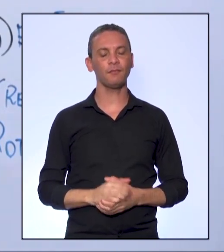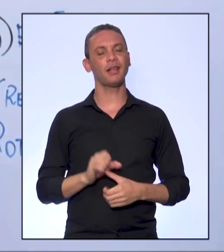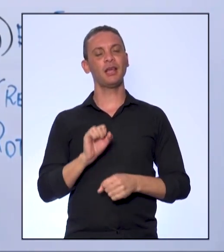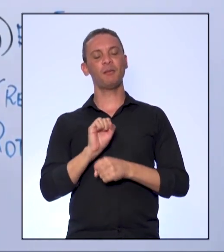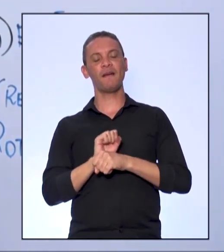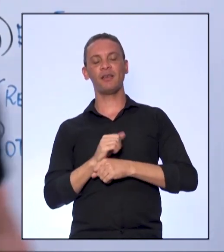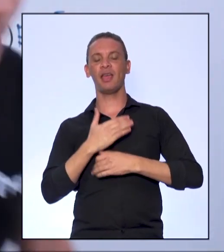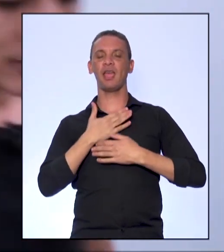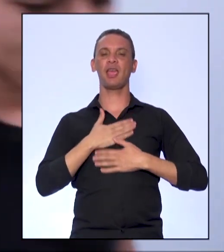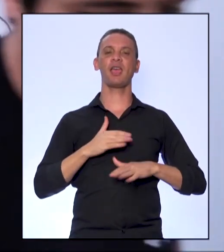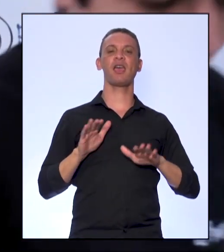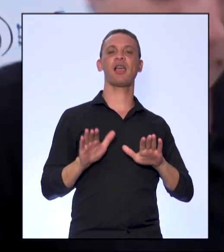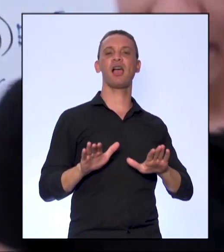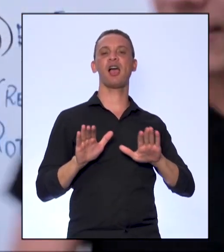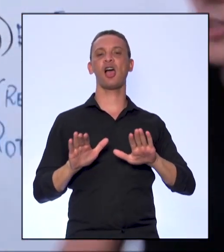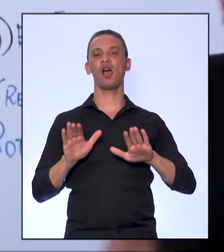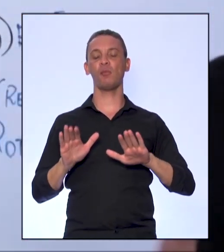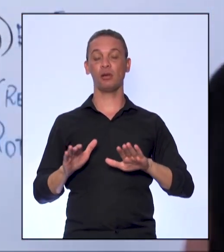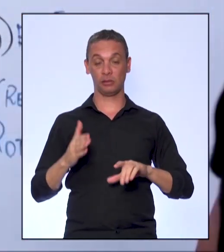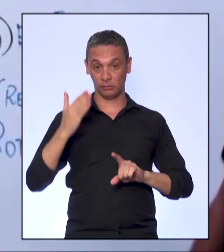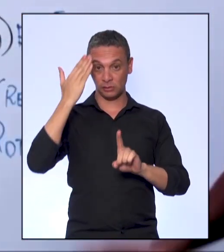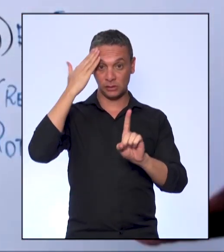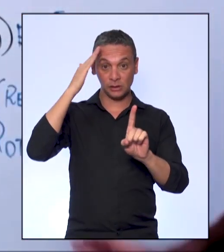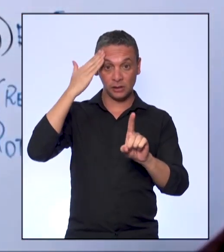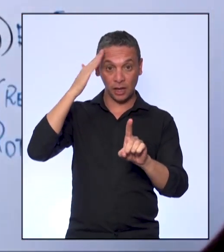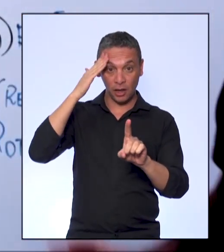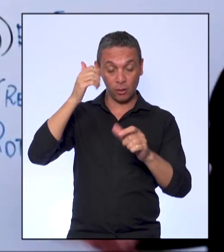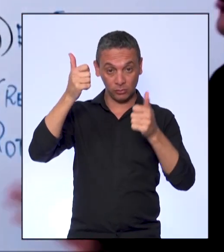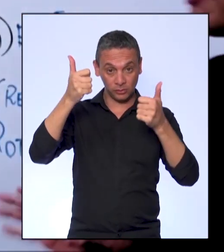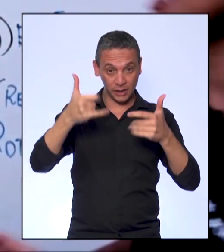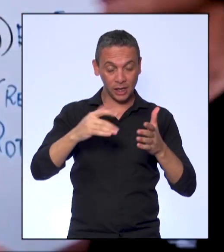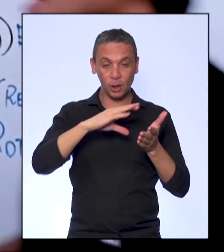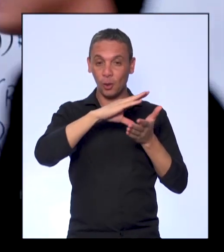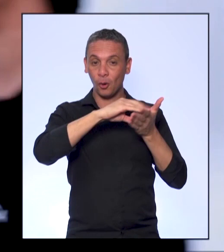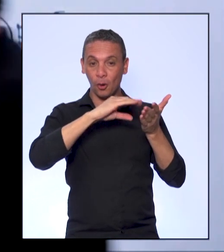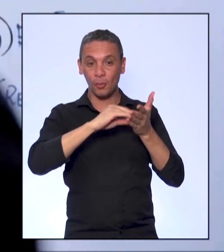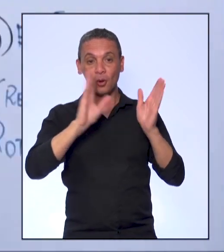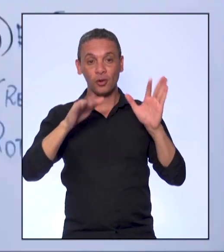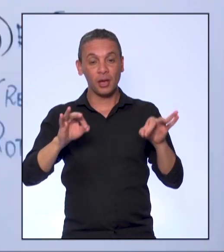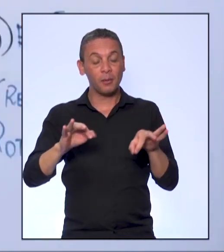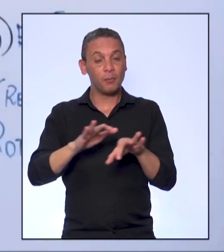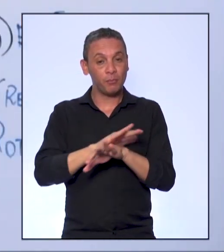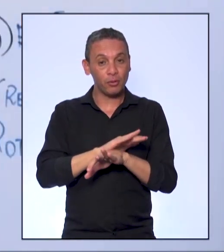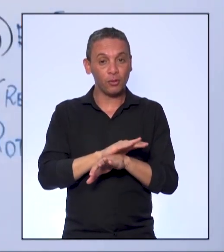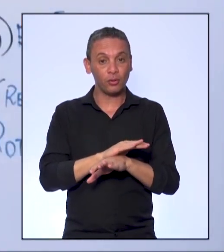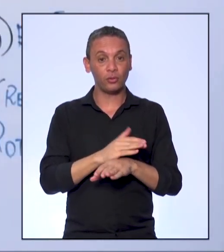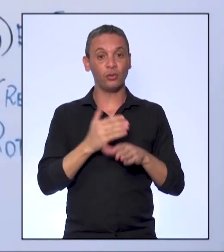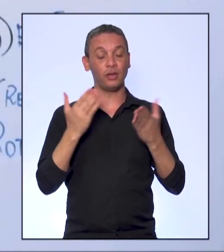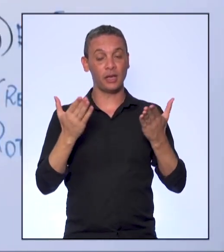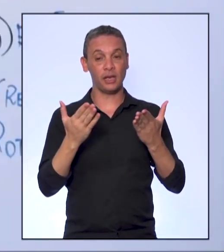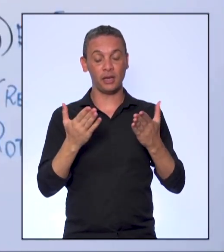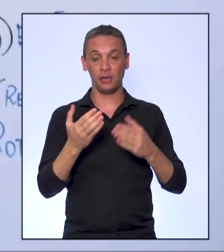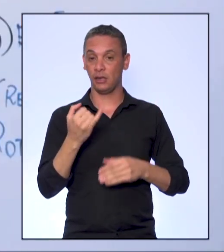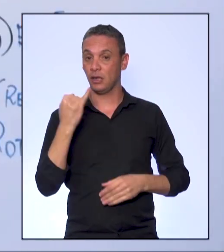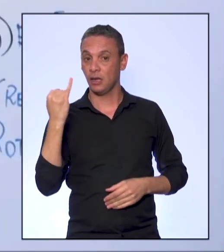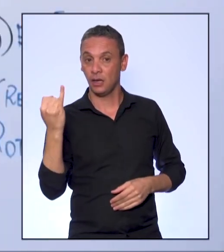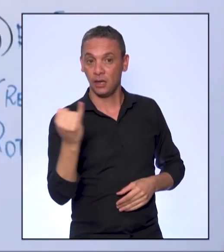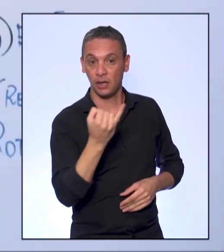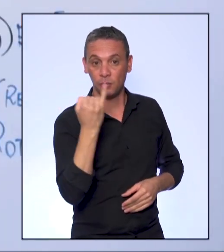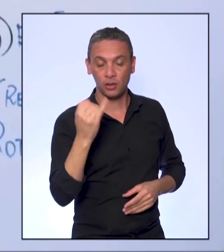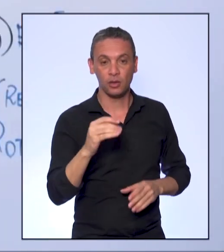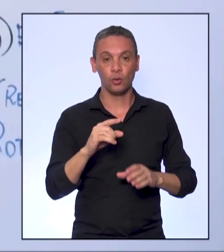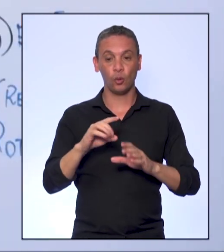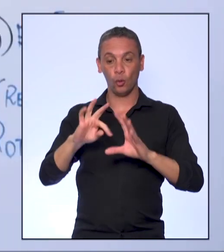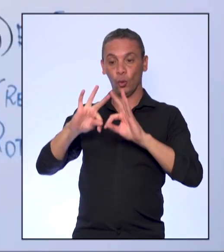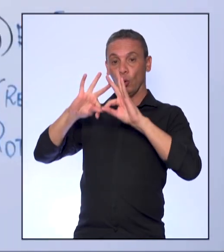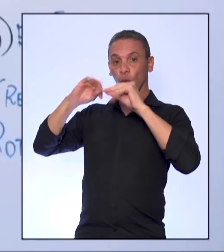com calma. Deu para entender isso aqui? Já deu para copiar, já passei um tempo aqui. Ei, tem que saber alguma coisa. Preciso saber